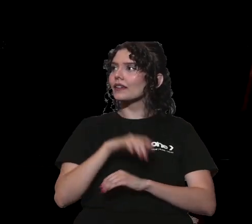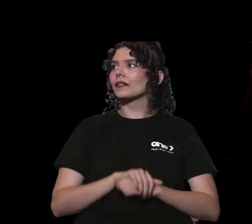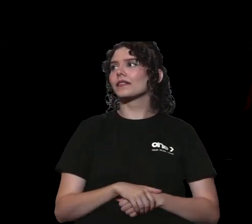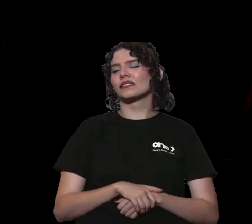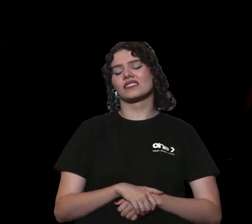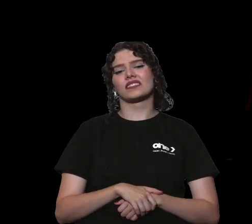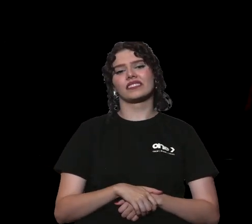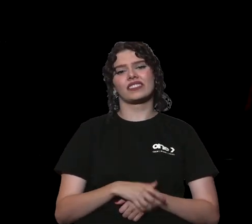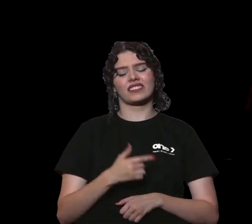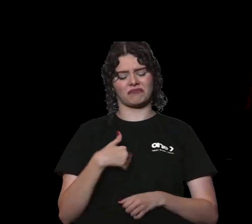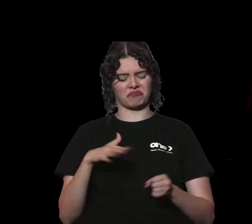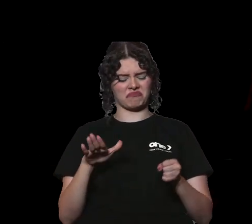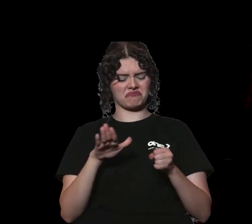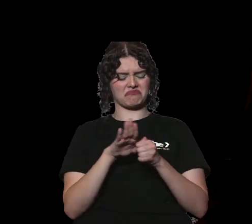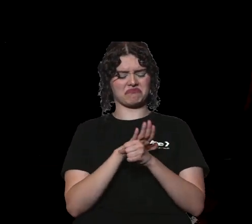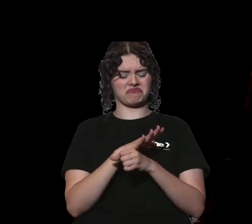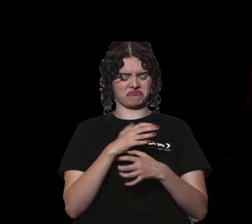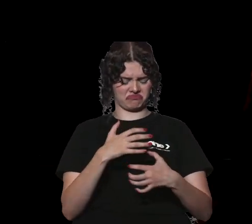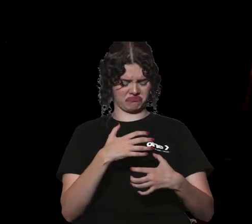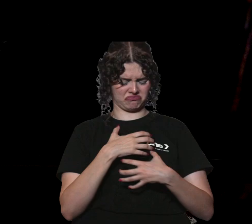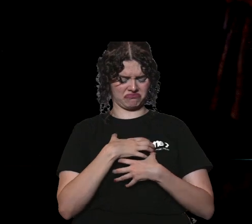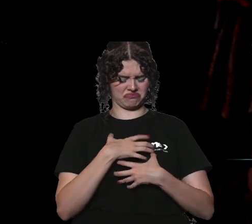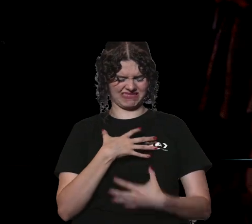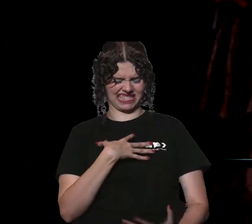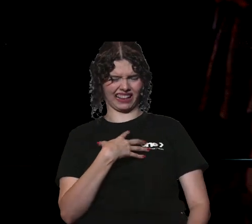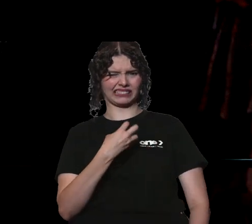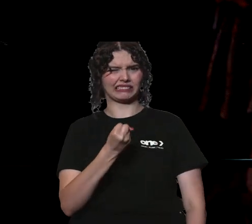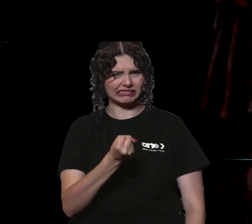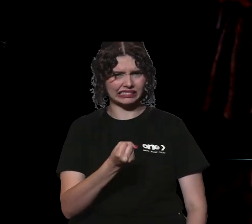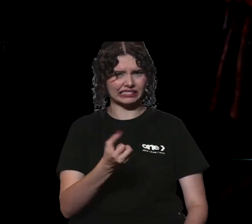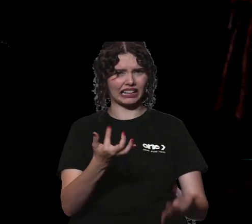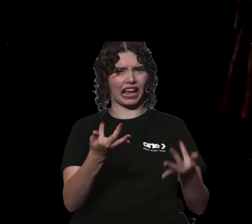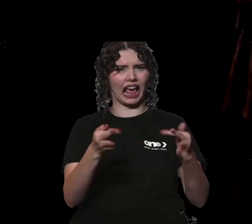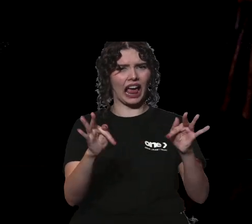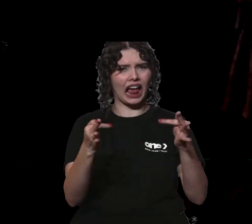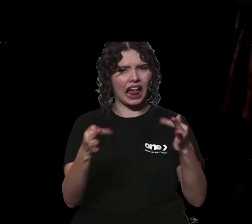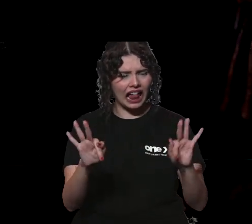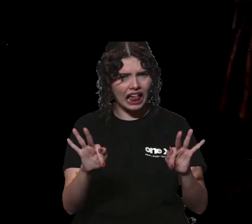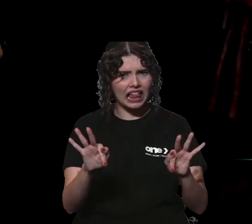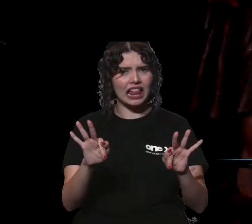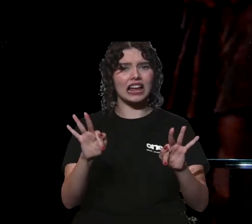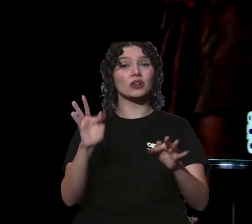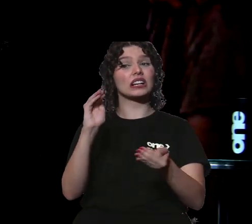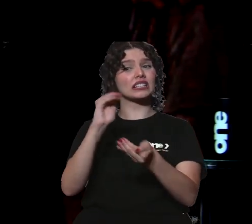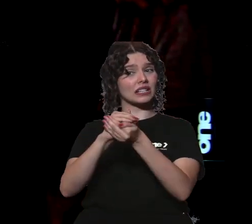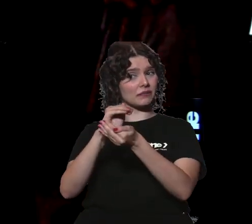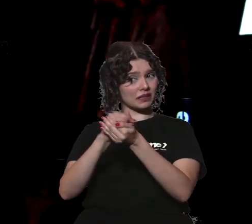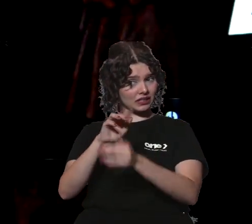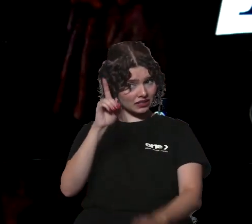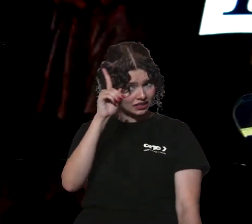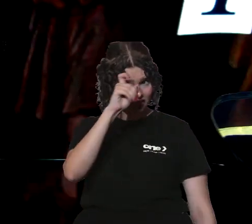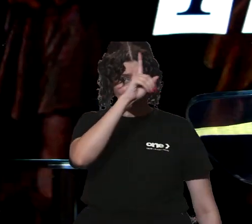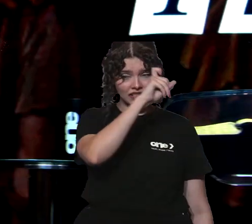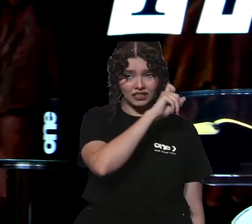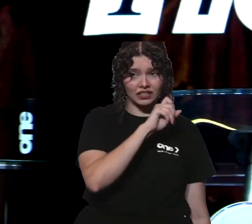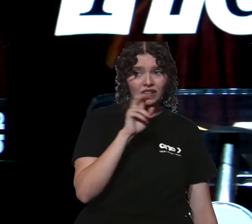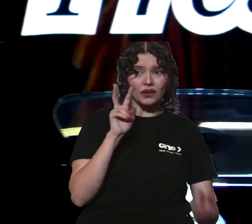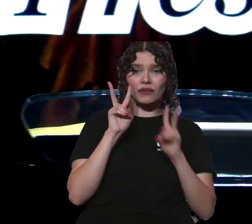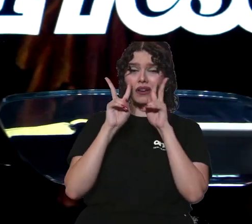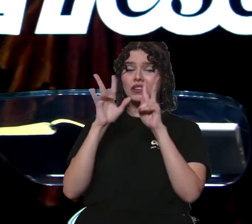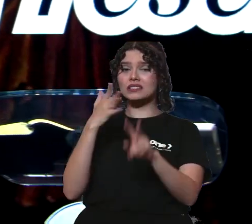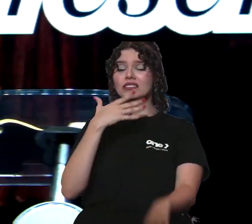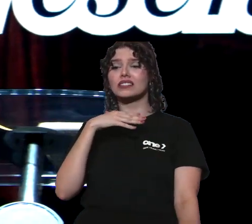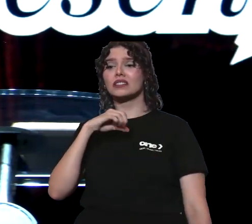de amargura, ela estava cheia de dor, ela tinha vivido casamentos difíceis, ela viu o seu pai e os seus